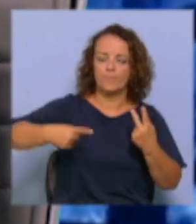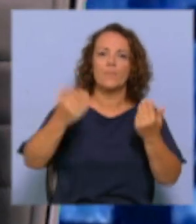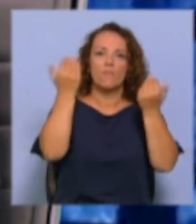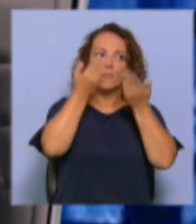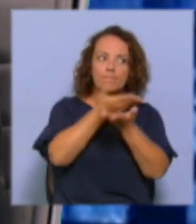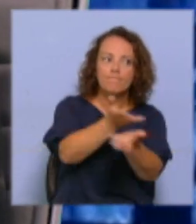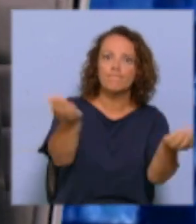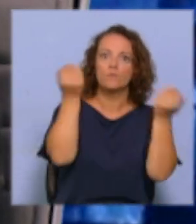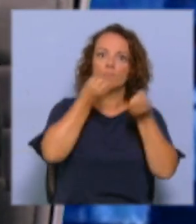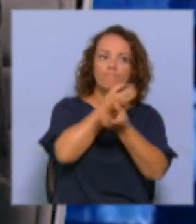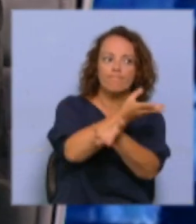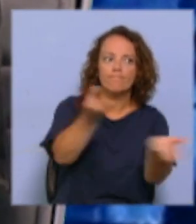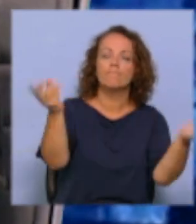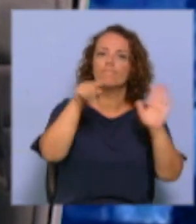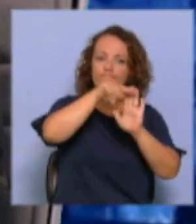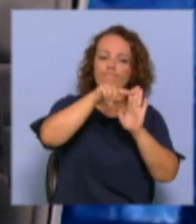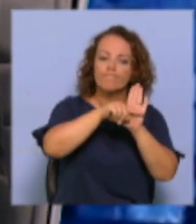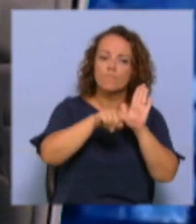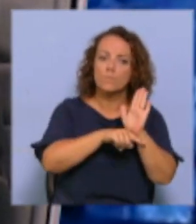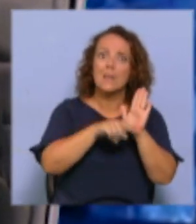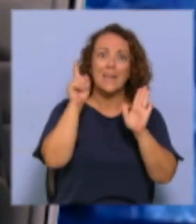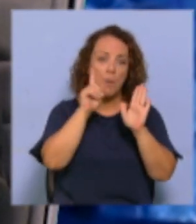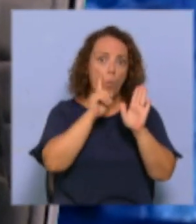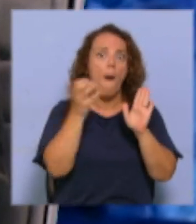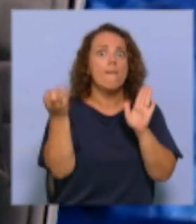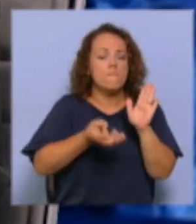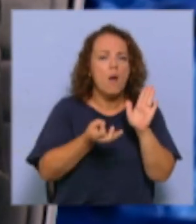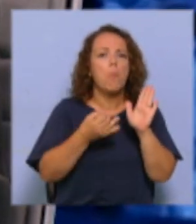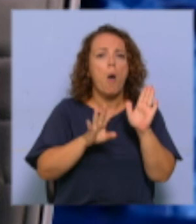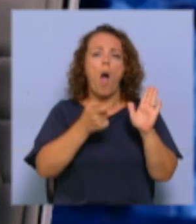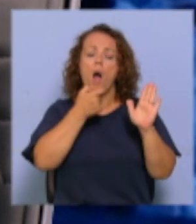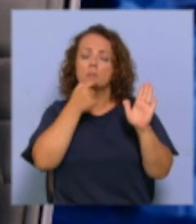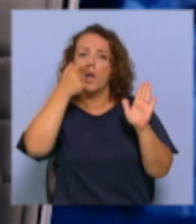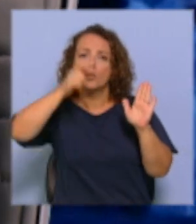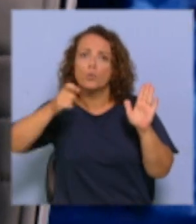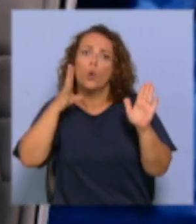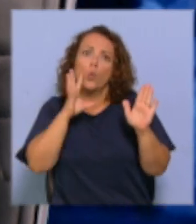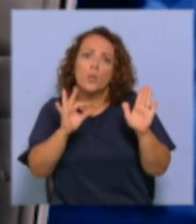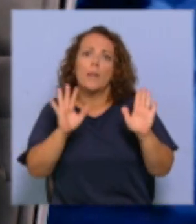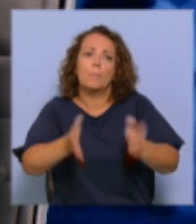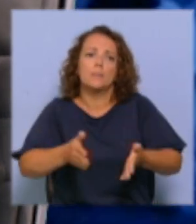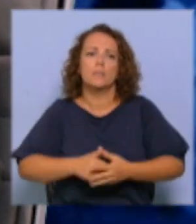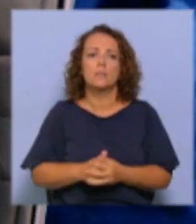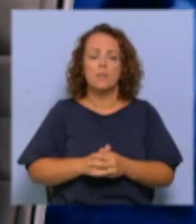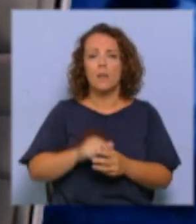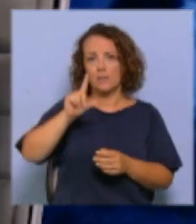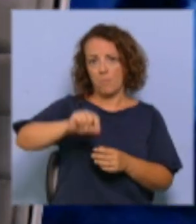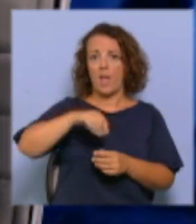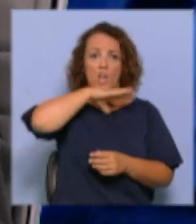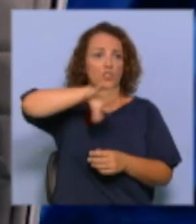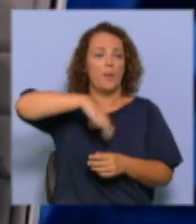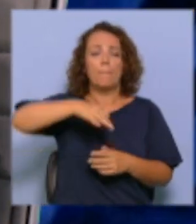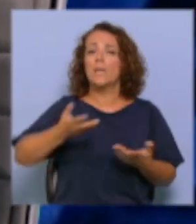são importantes, mas não bastam se as pessoas não tomarem os seus cuidados. Assim como nas famílias, não basta